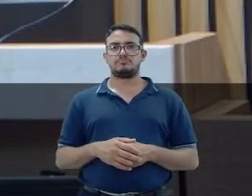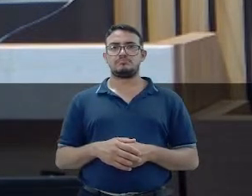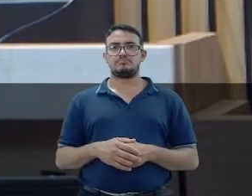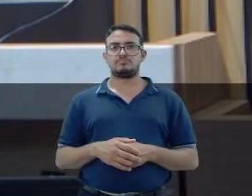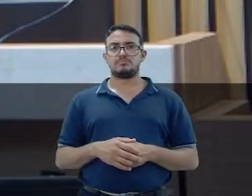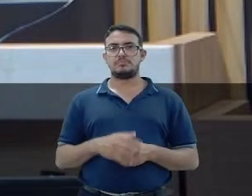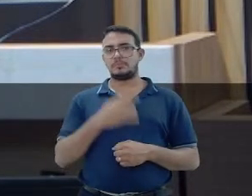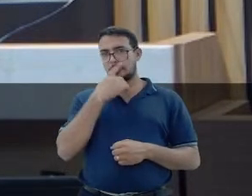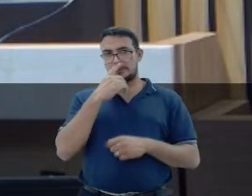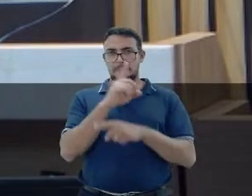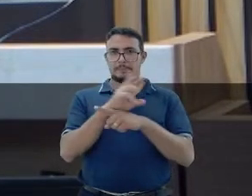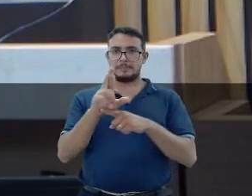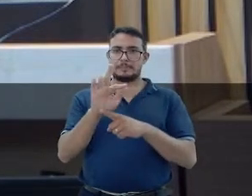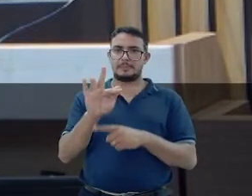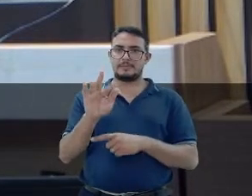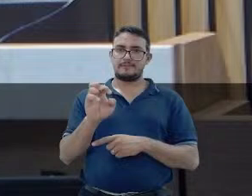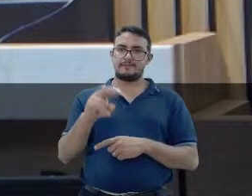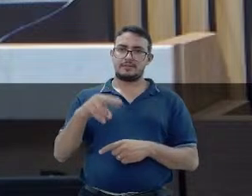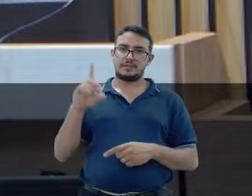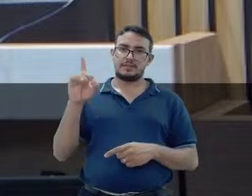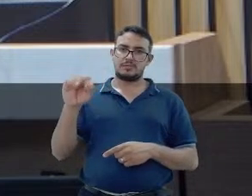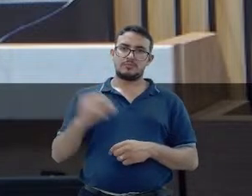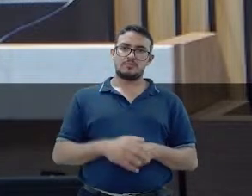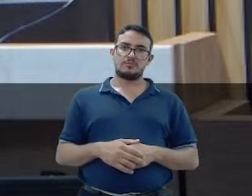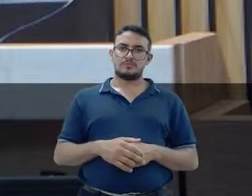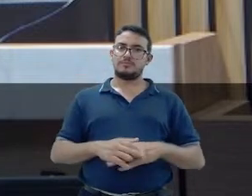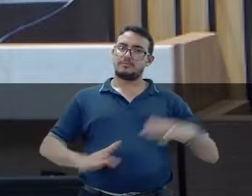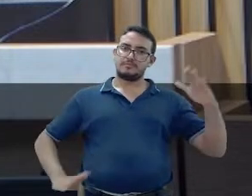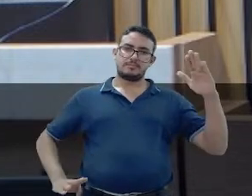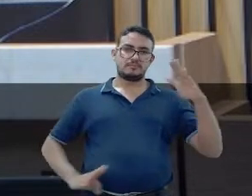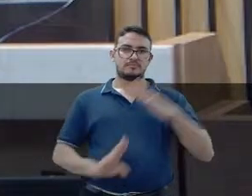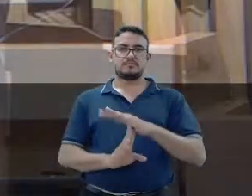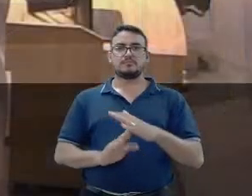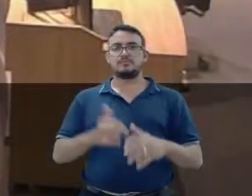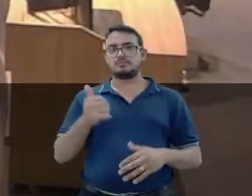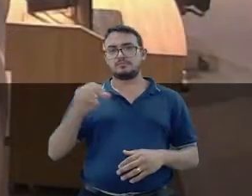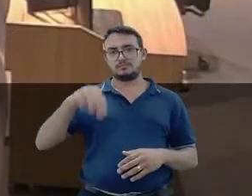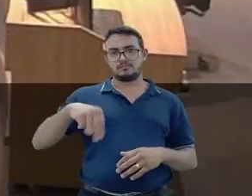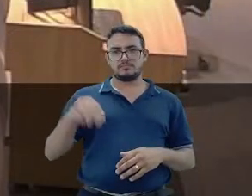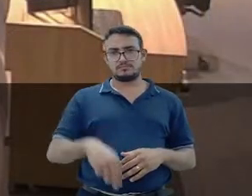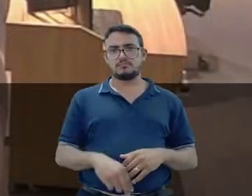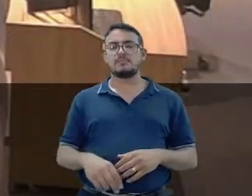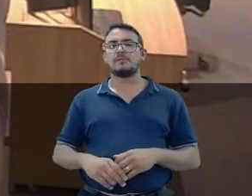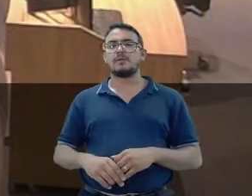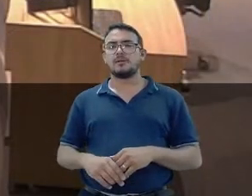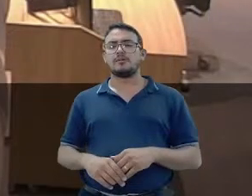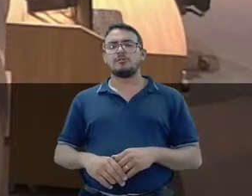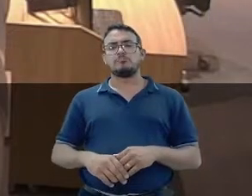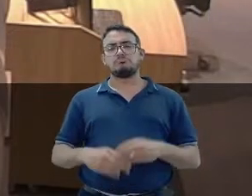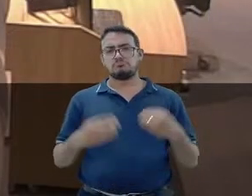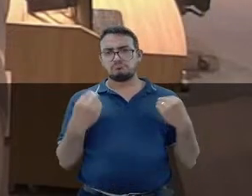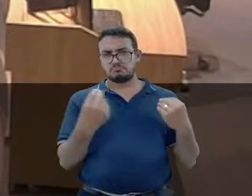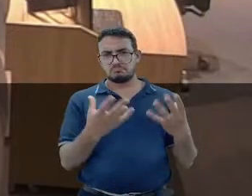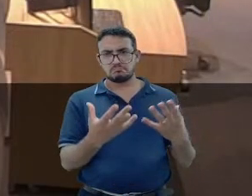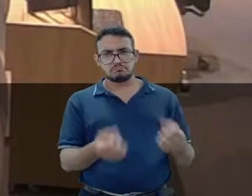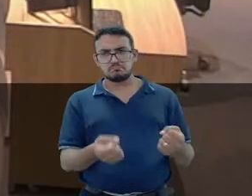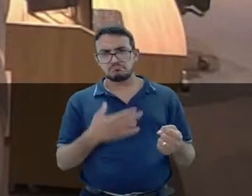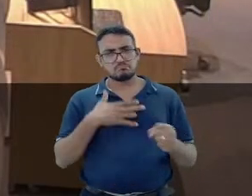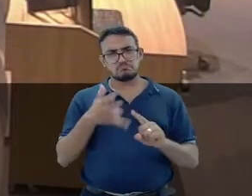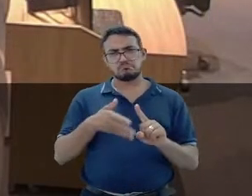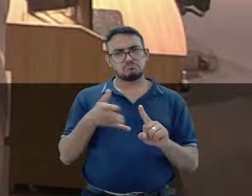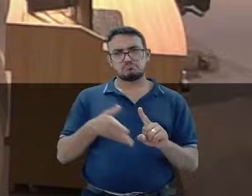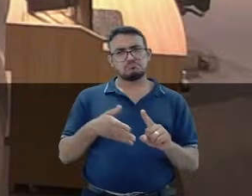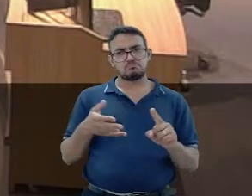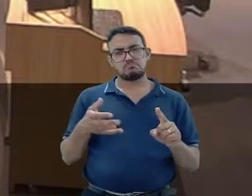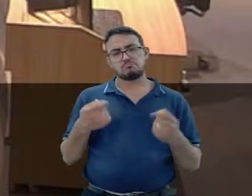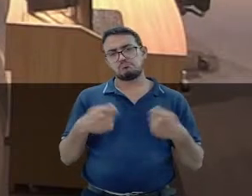Doutor Fernando, só tem a palavra pelo prazo regimental. Como Vossa Excelência deu provimento à questão do enquadramento, eu não teria esse silêncio.